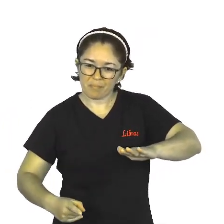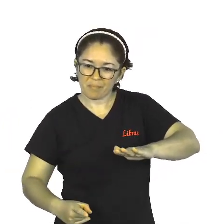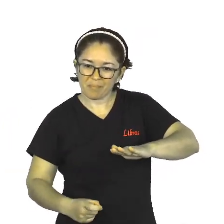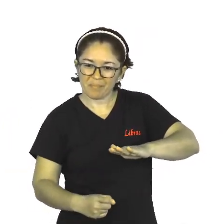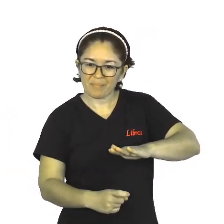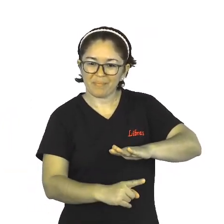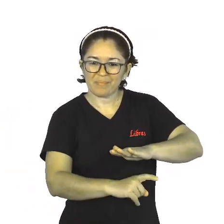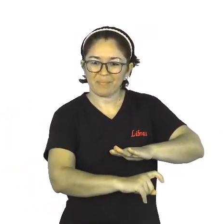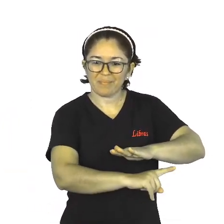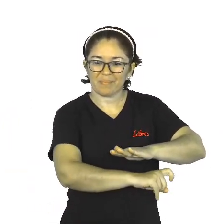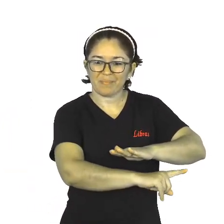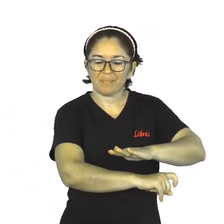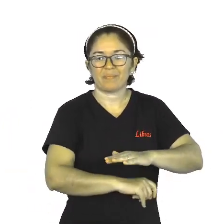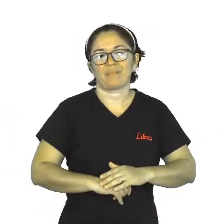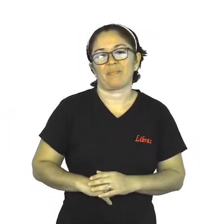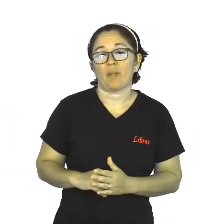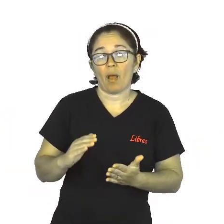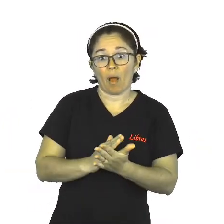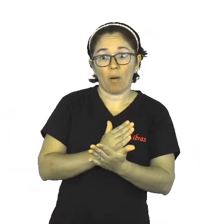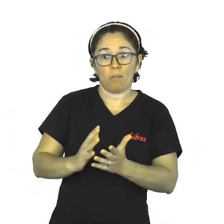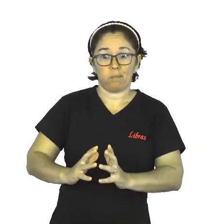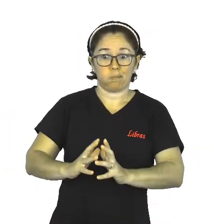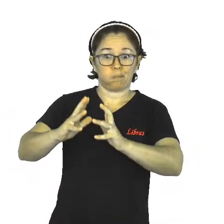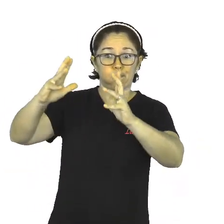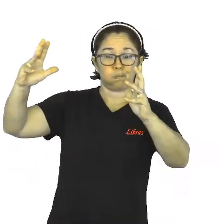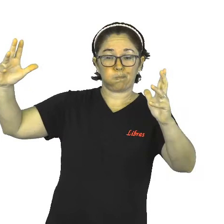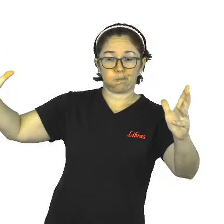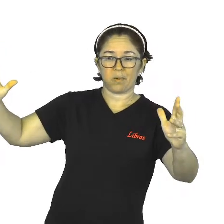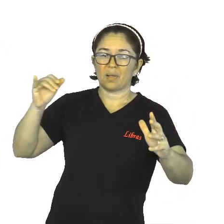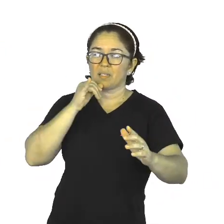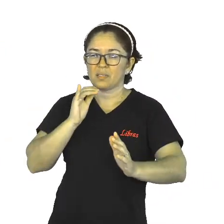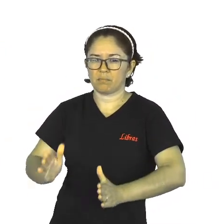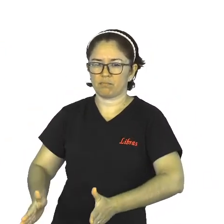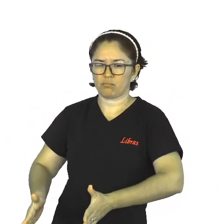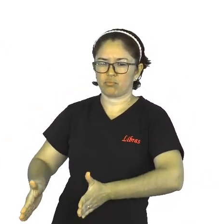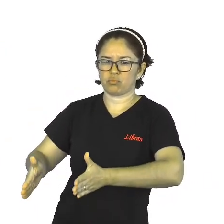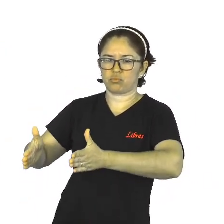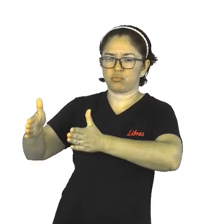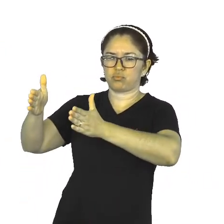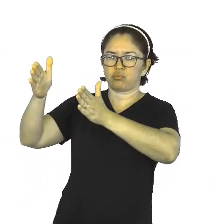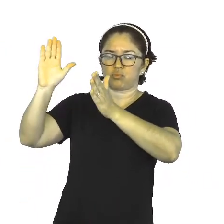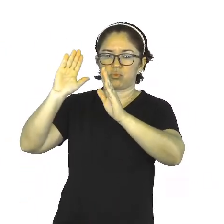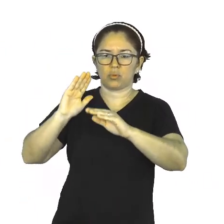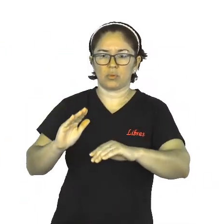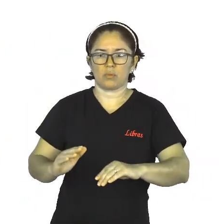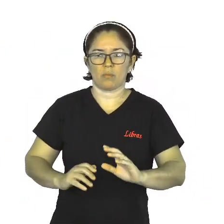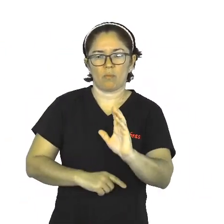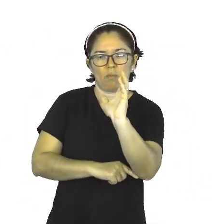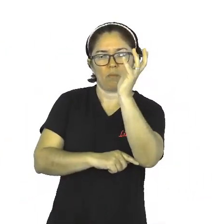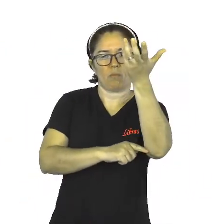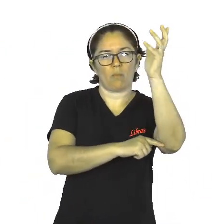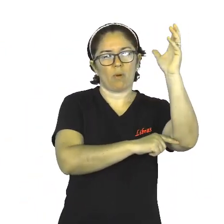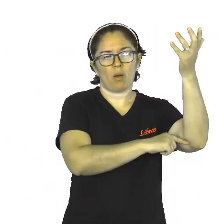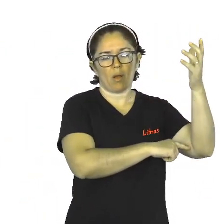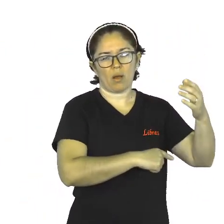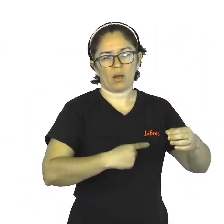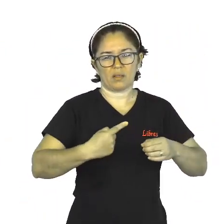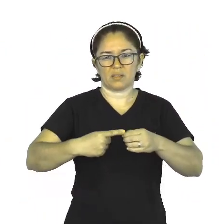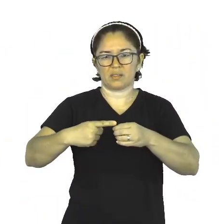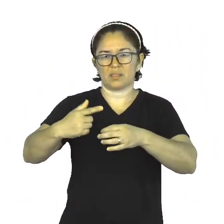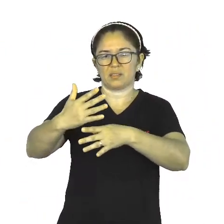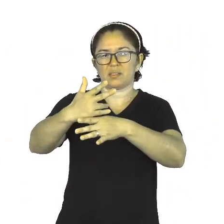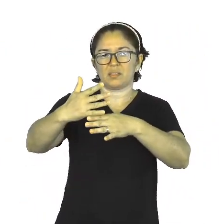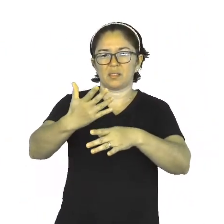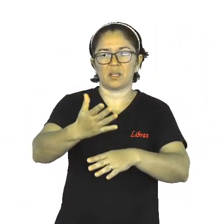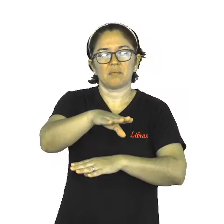Tem coisas que são grandes, o edifício, o parque, a cidade, o elefante,